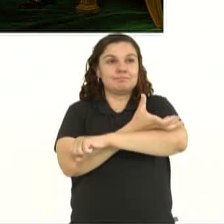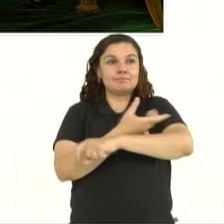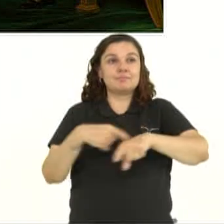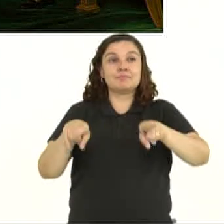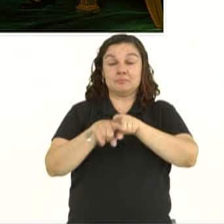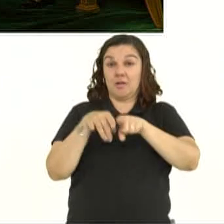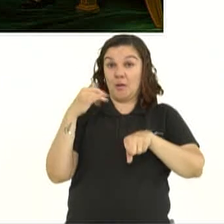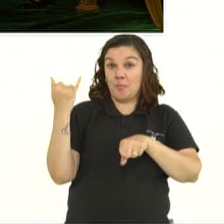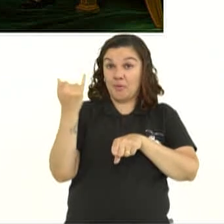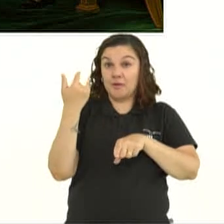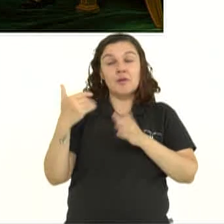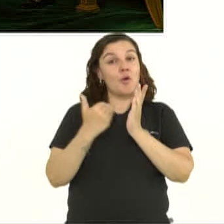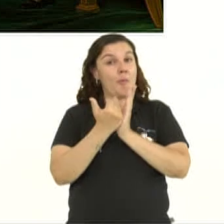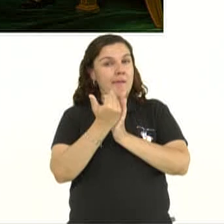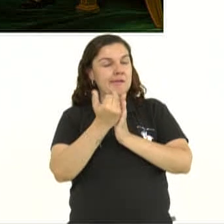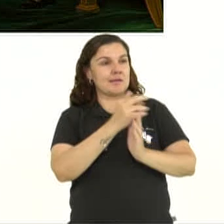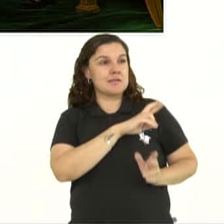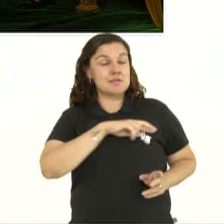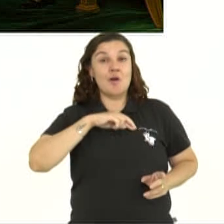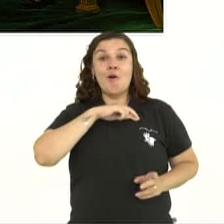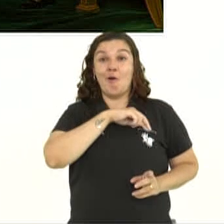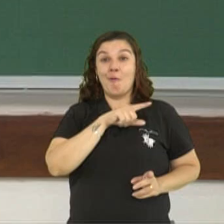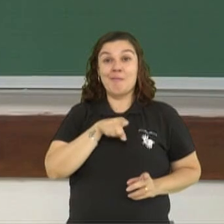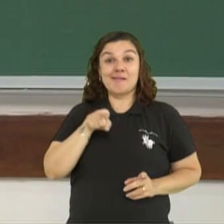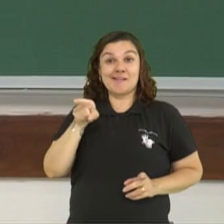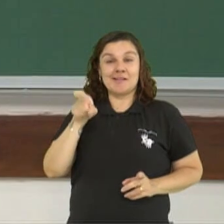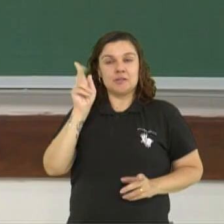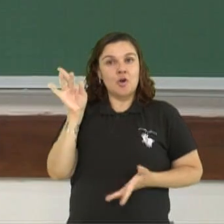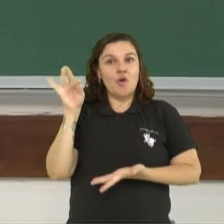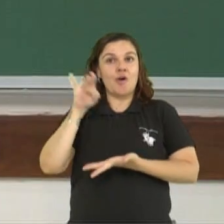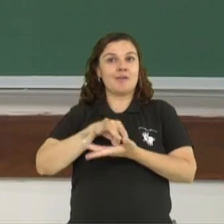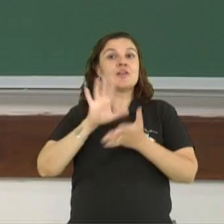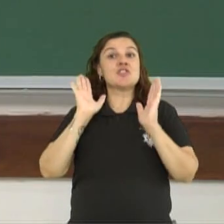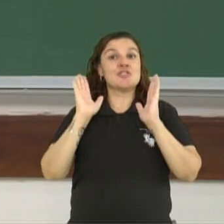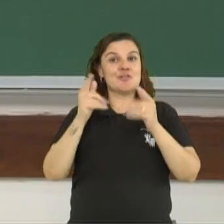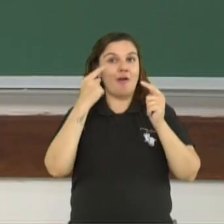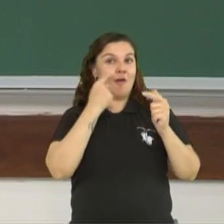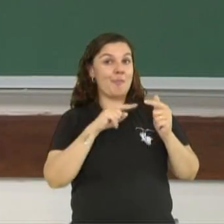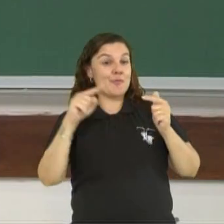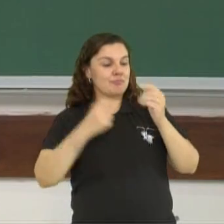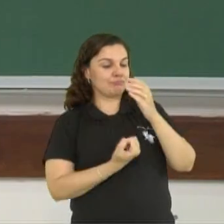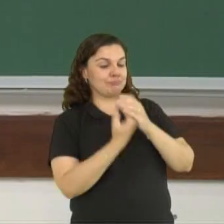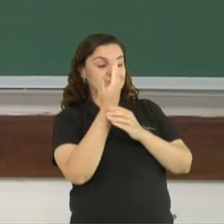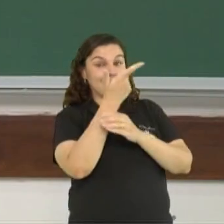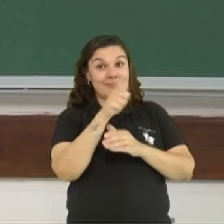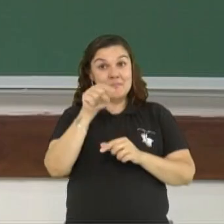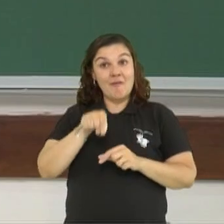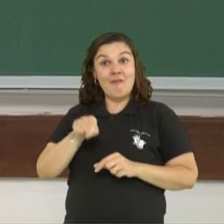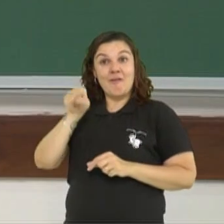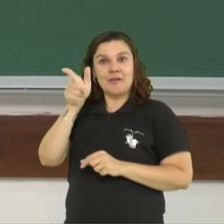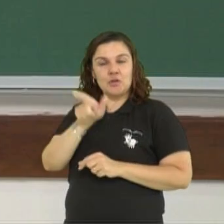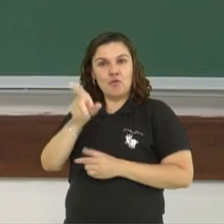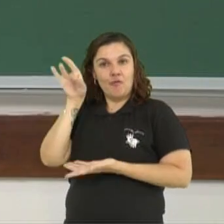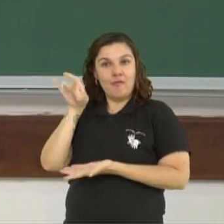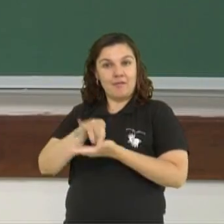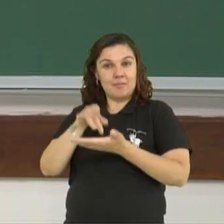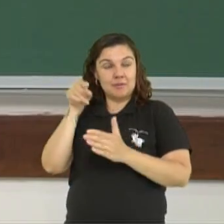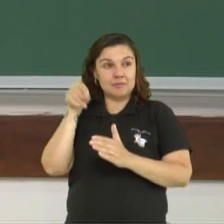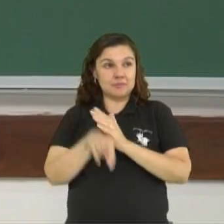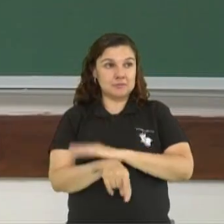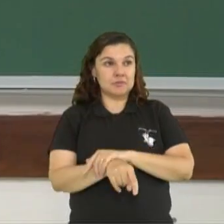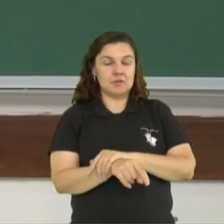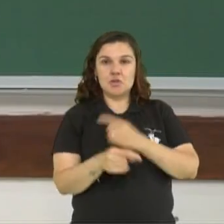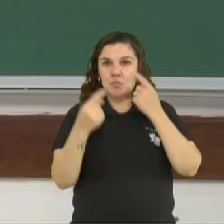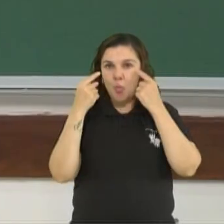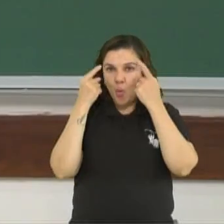temos o romantismo, a emoção. E nós temos o realismo, que é exatamente aquilo que o Renascimento trouxe, o realismo traz mais a fundo, que nós vemos a questão